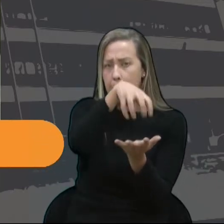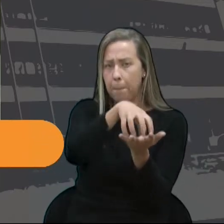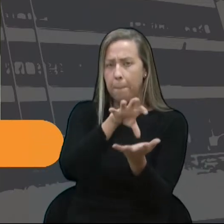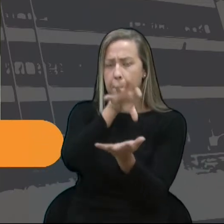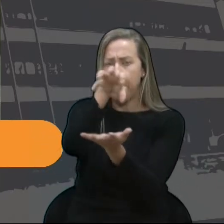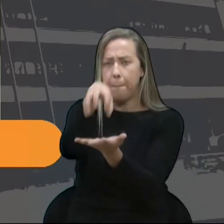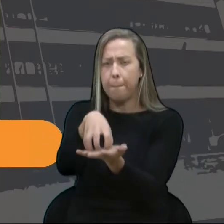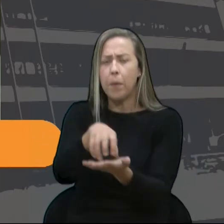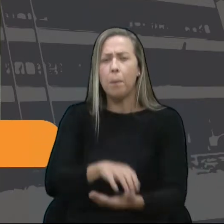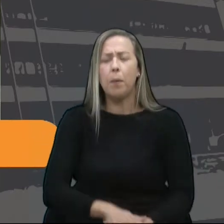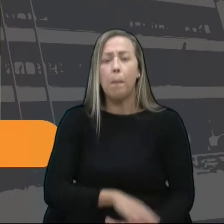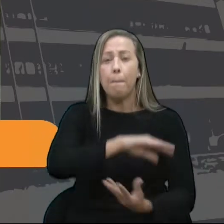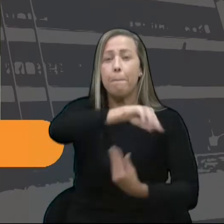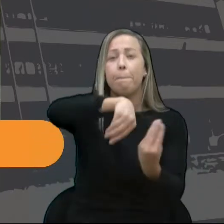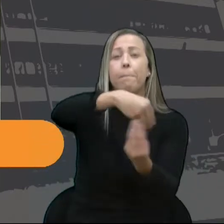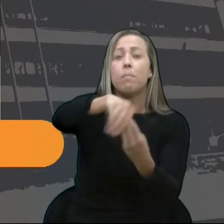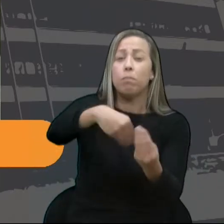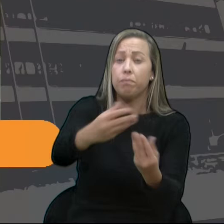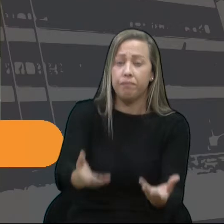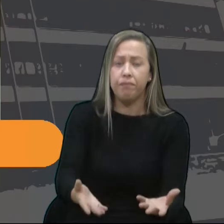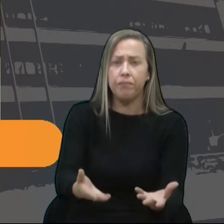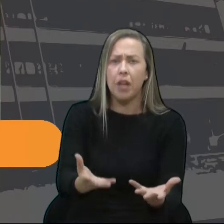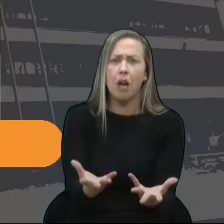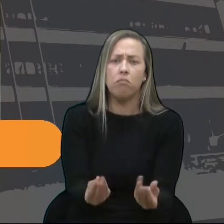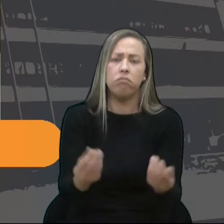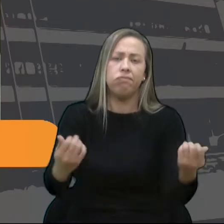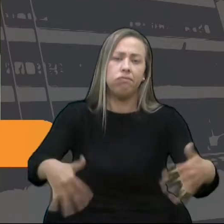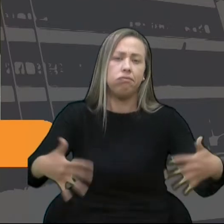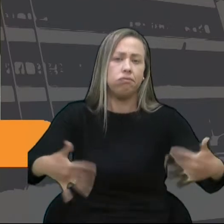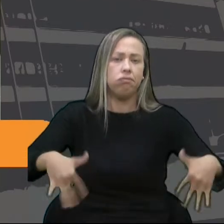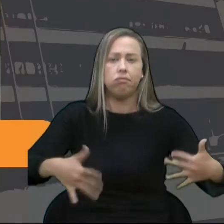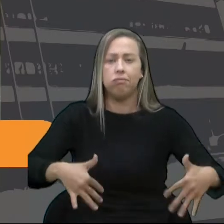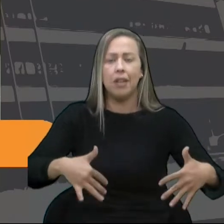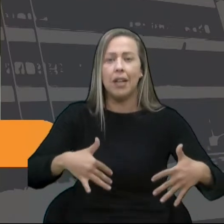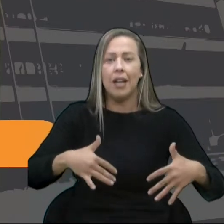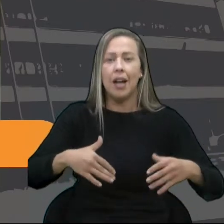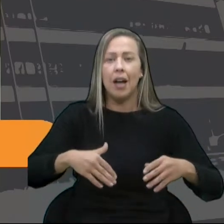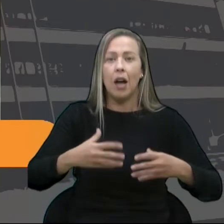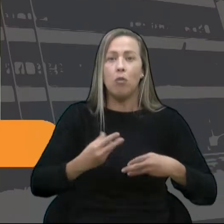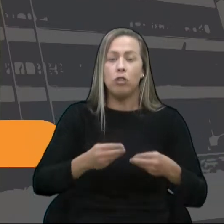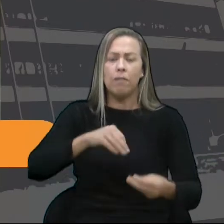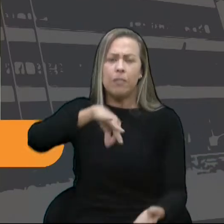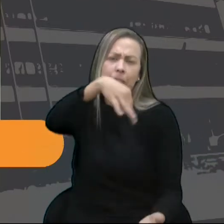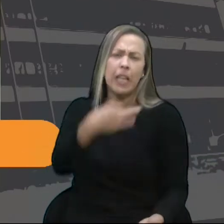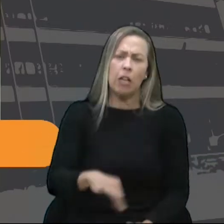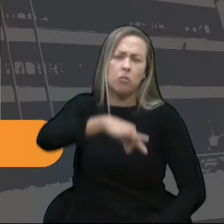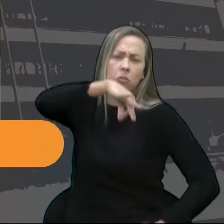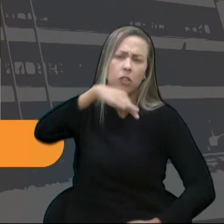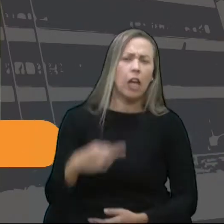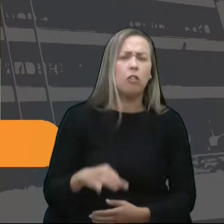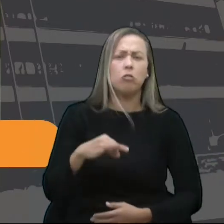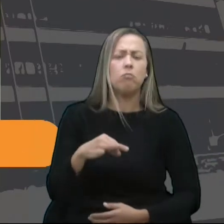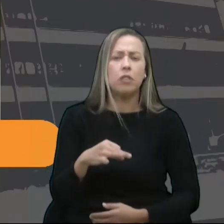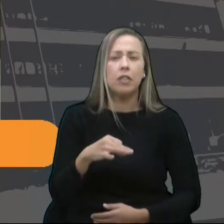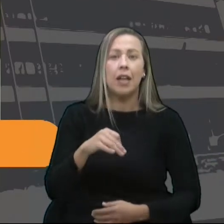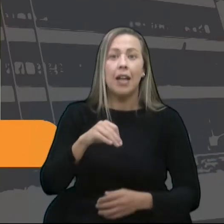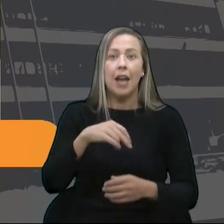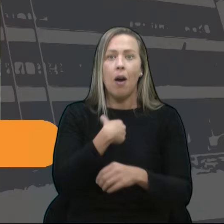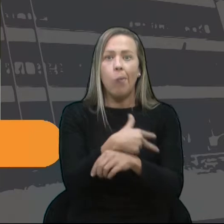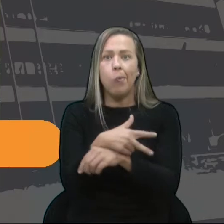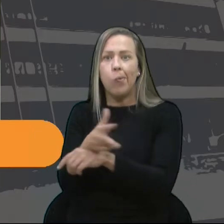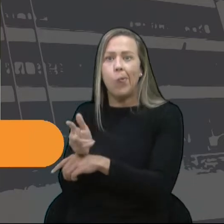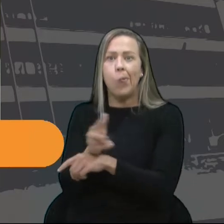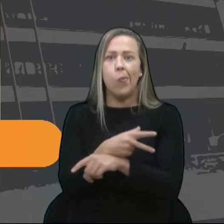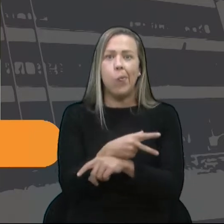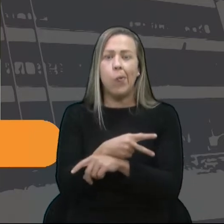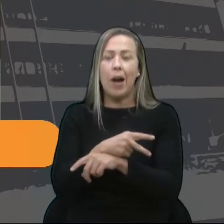esse talvez exagero em certas afirmações e em certas coberturas que nós